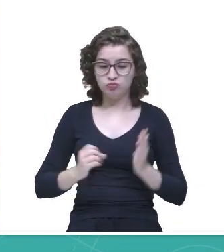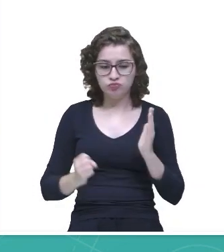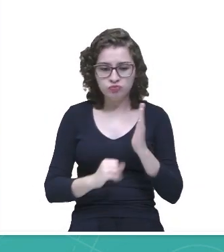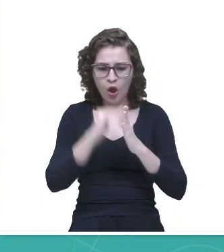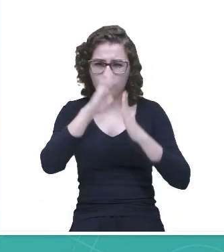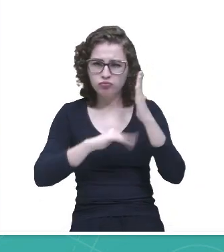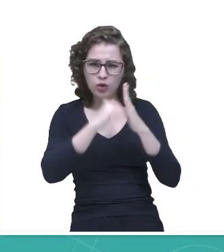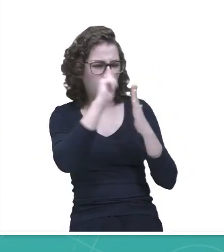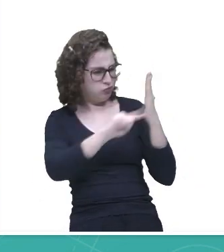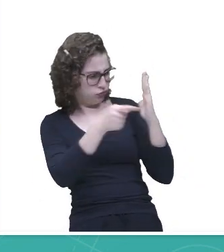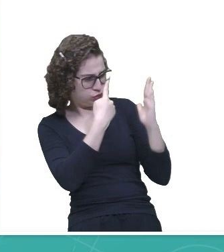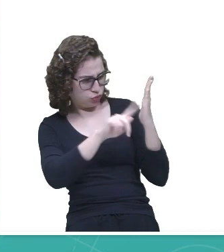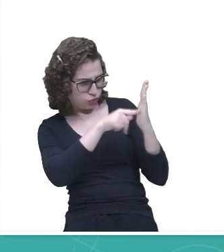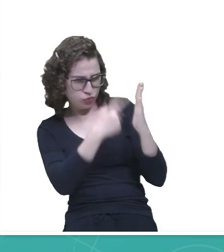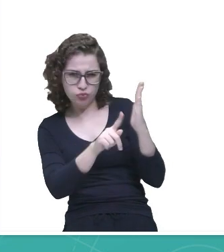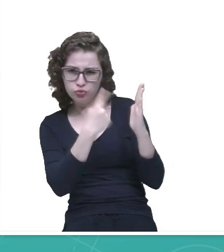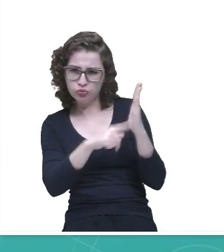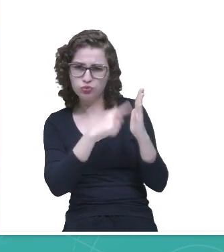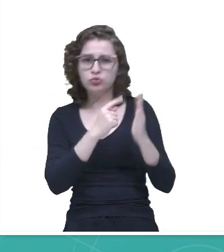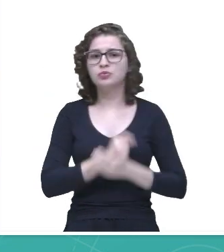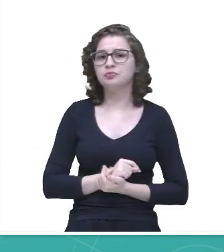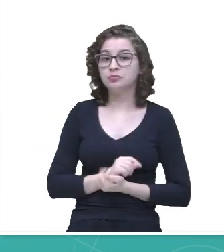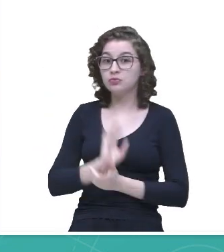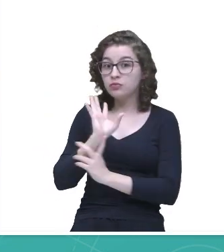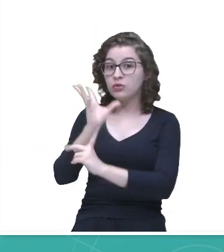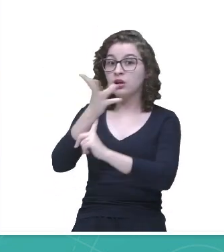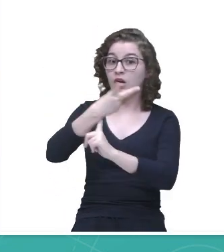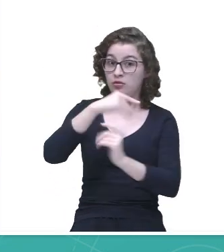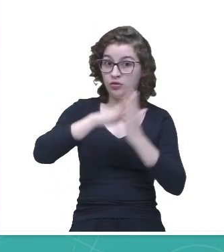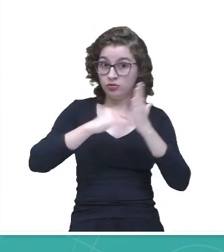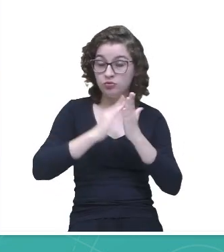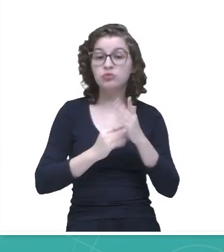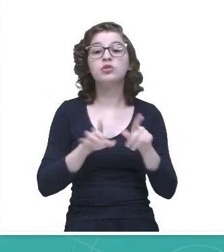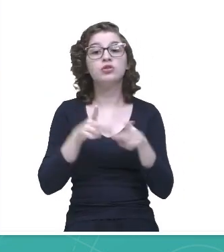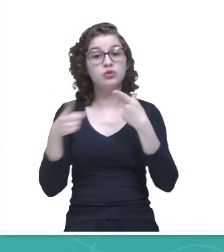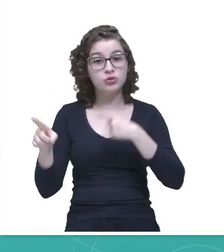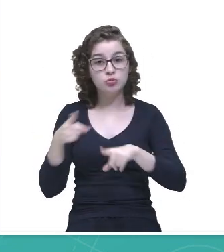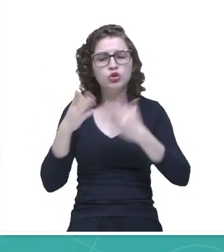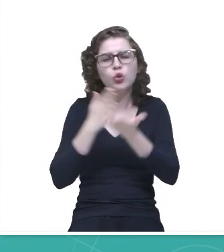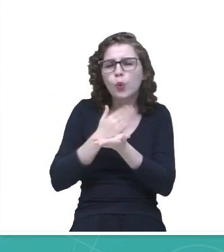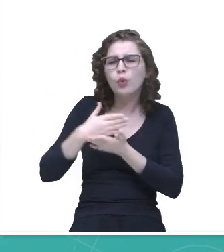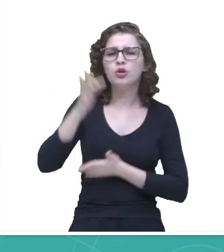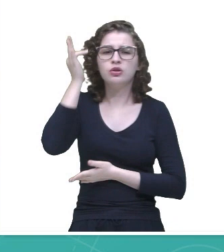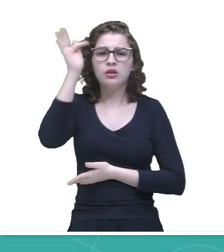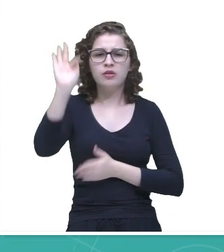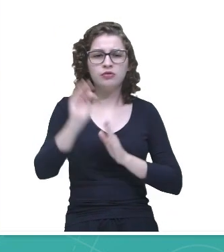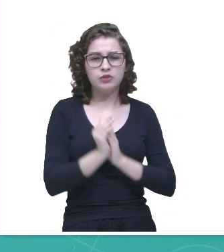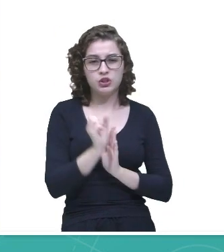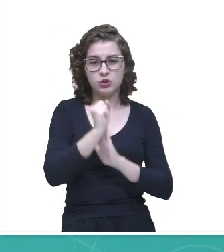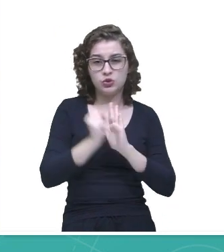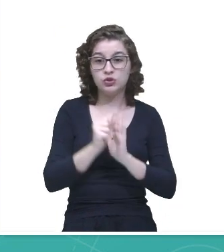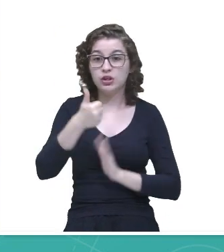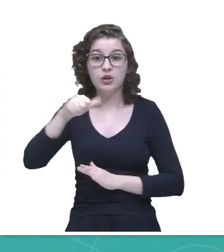movimento artístico, artes plástica e música, que surgiu na França no final do século